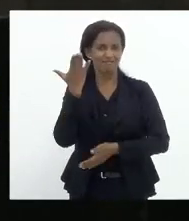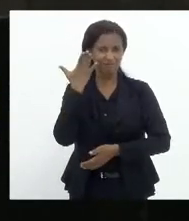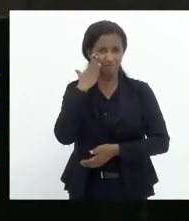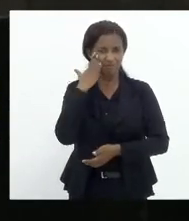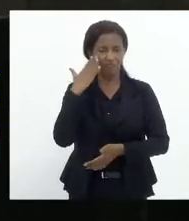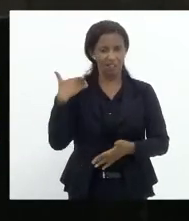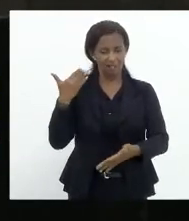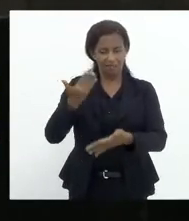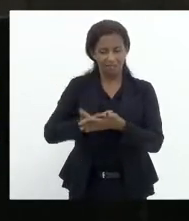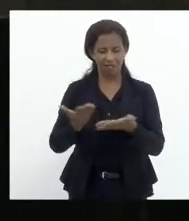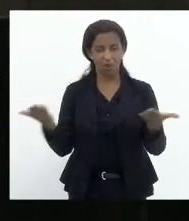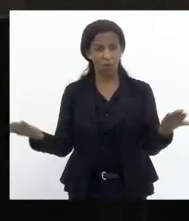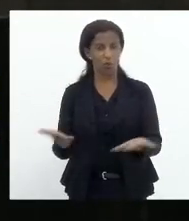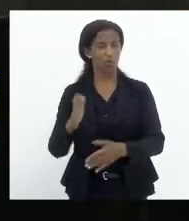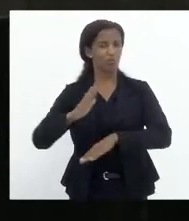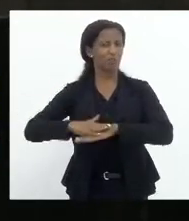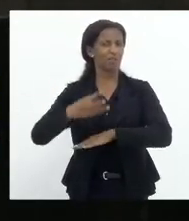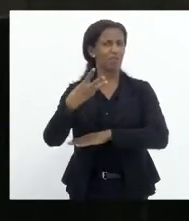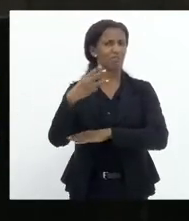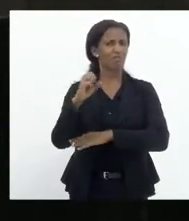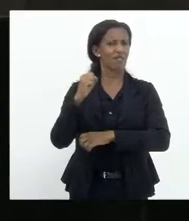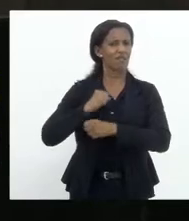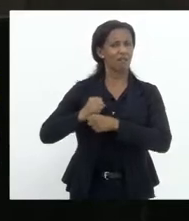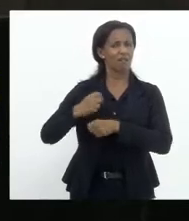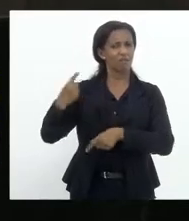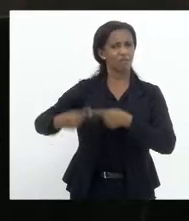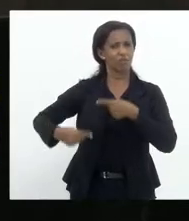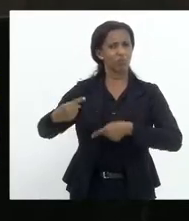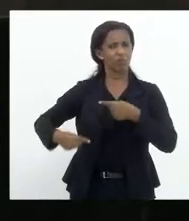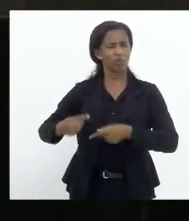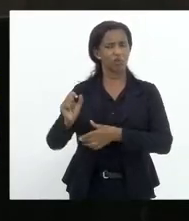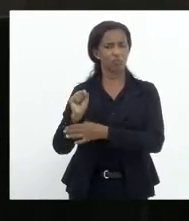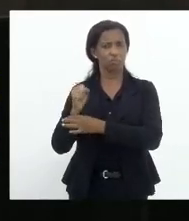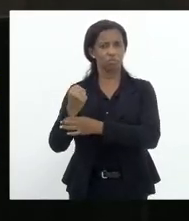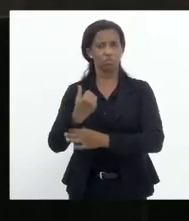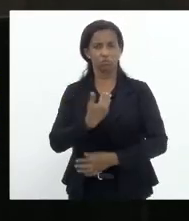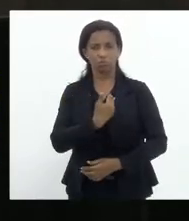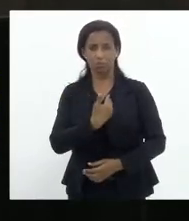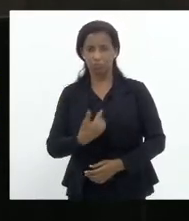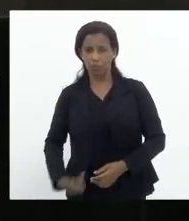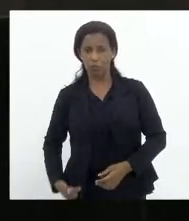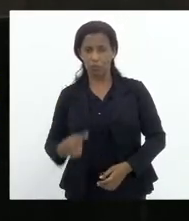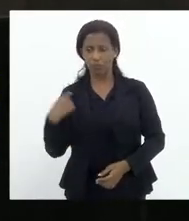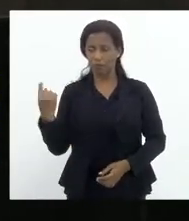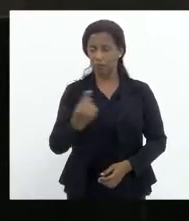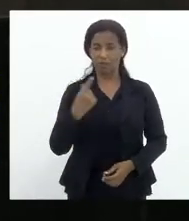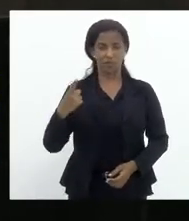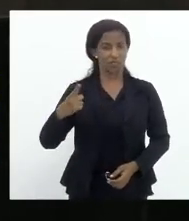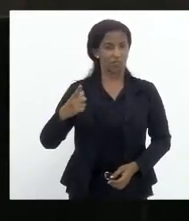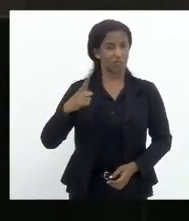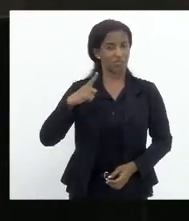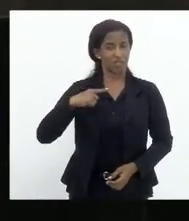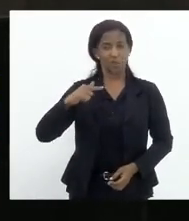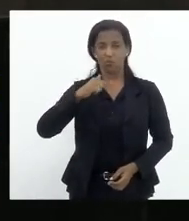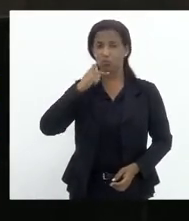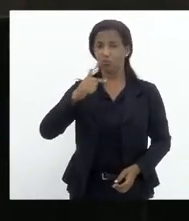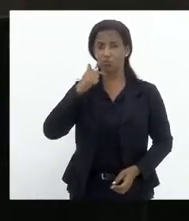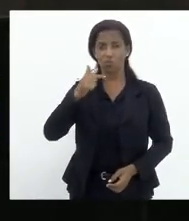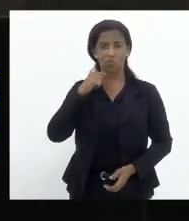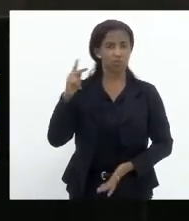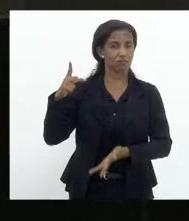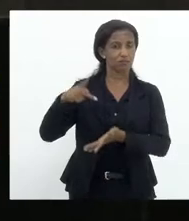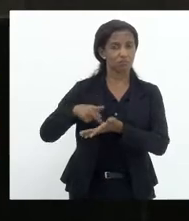até hoje mais de 30 anos Da Lógica da política de segurança pública que a gente tem não conseguimos de fato